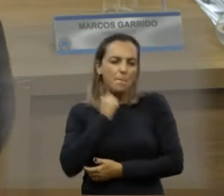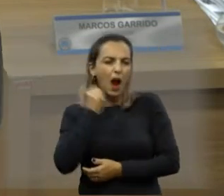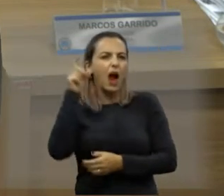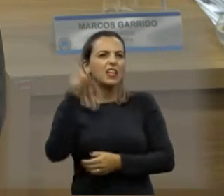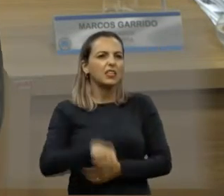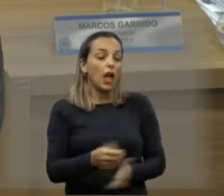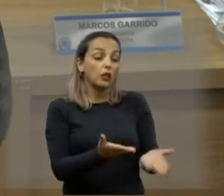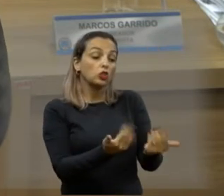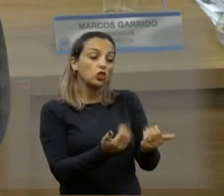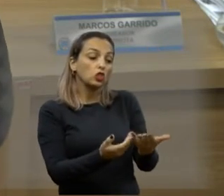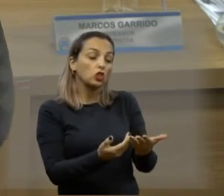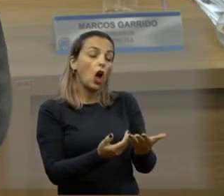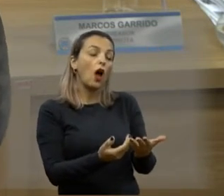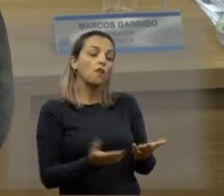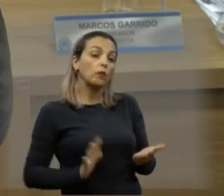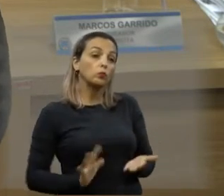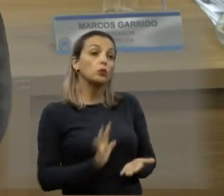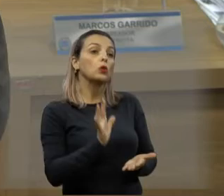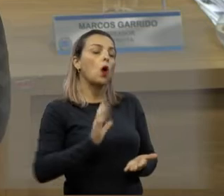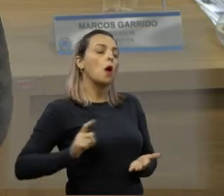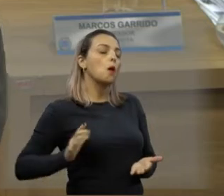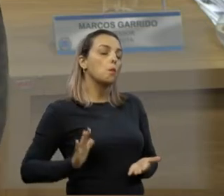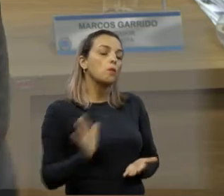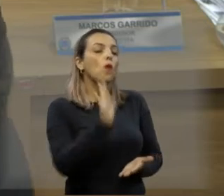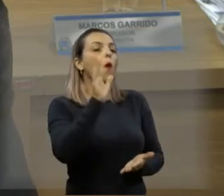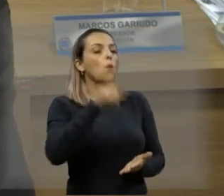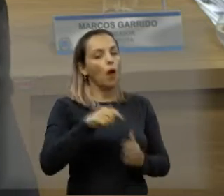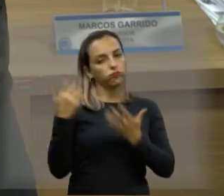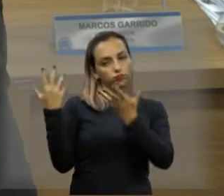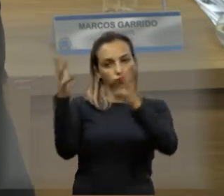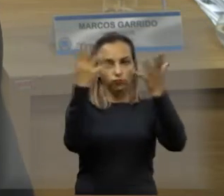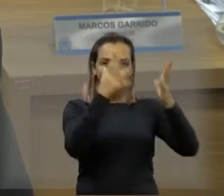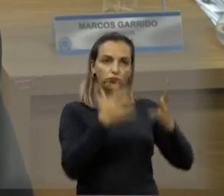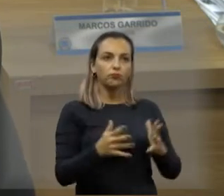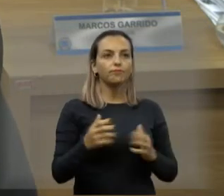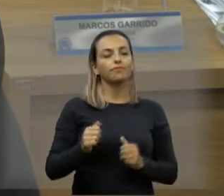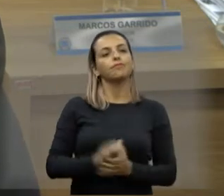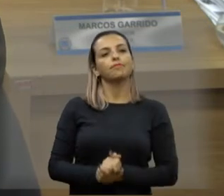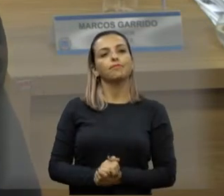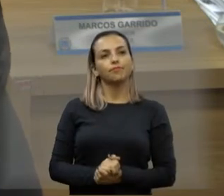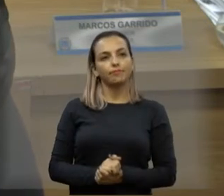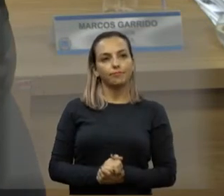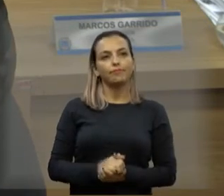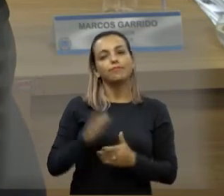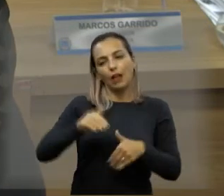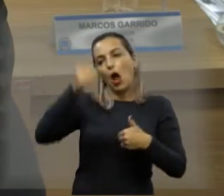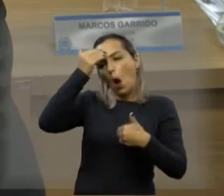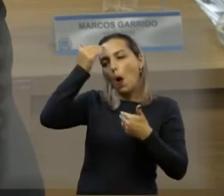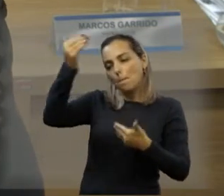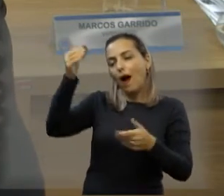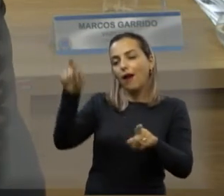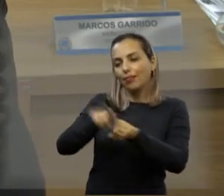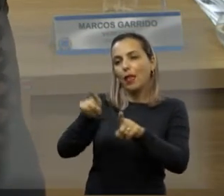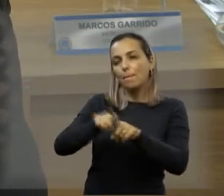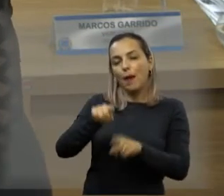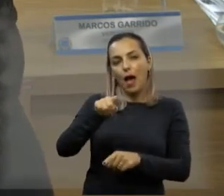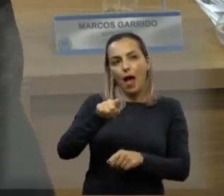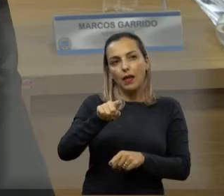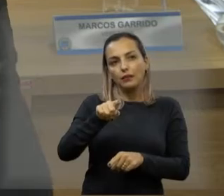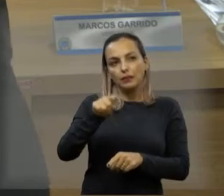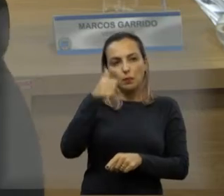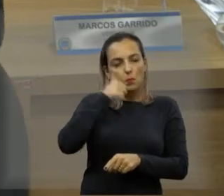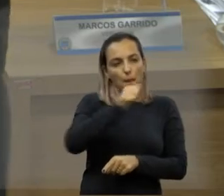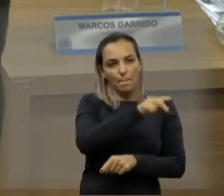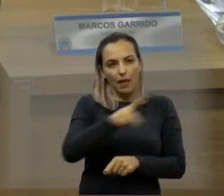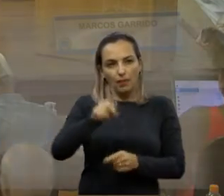Juventude mais elitista e etc Parabéns está se eleva meus meus agradecimentos também à presidência do